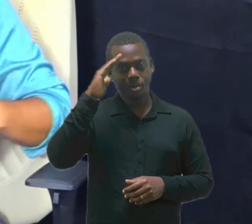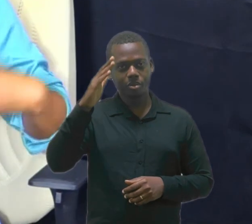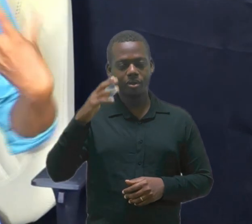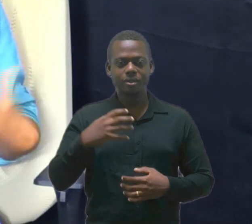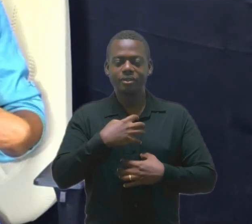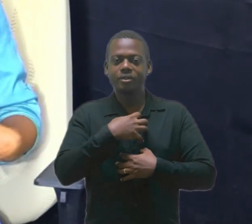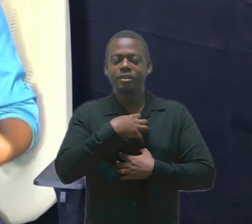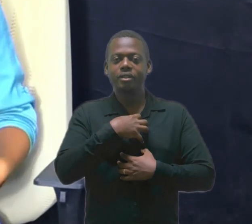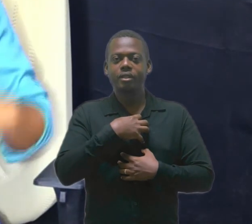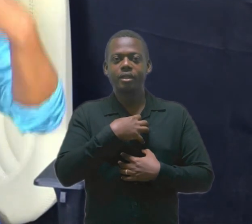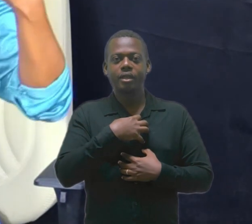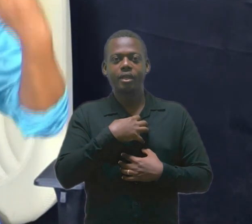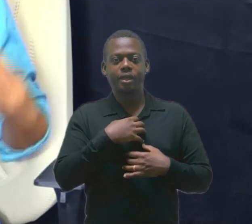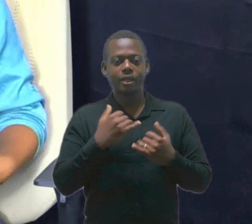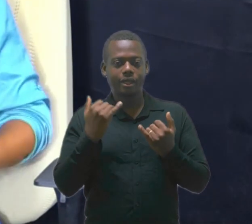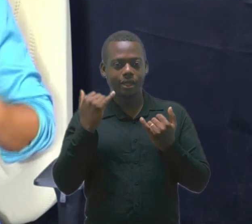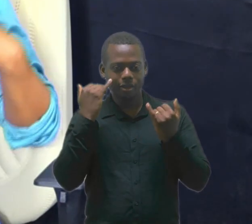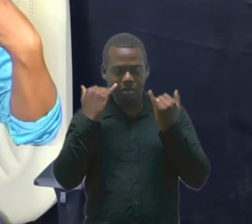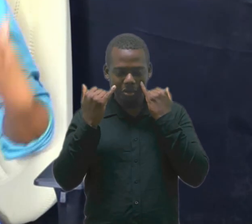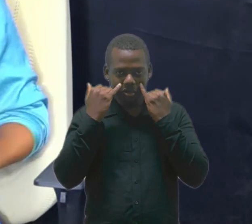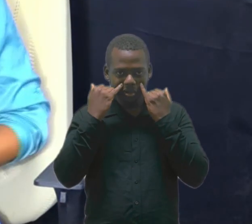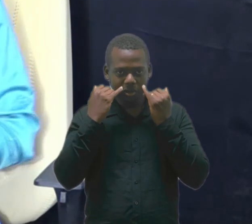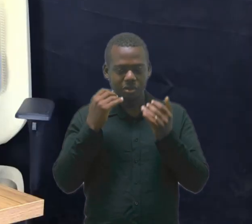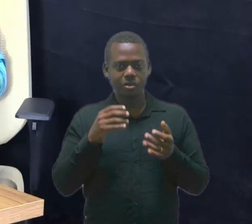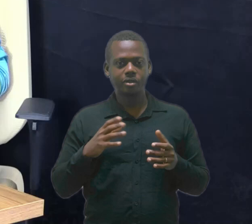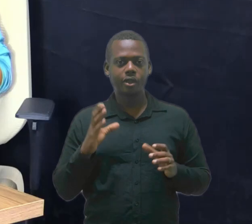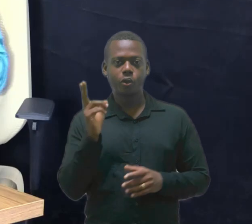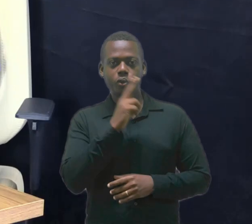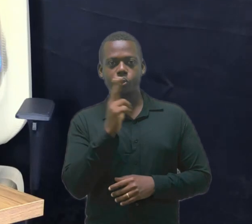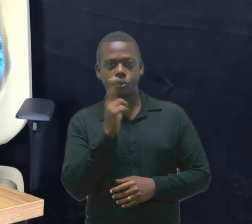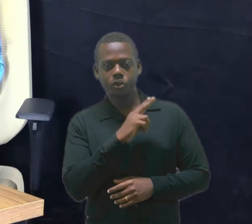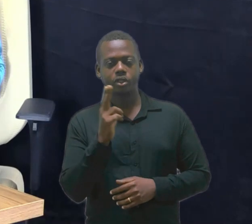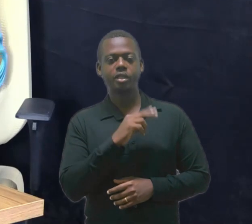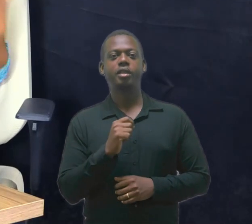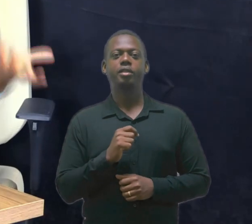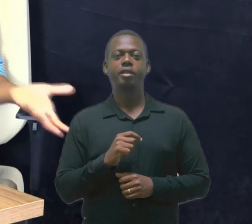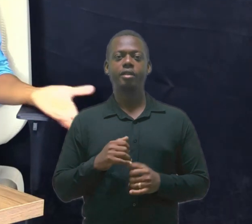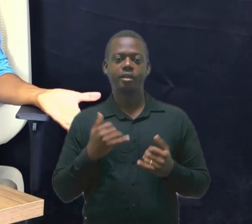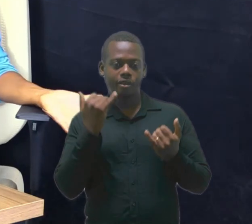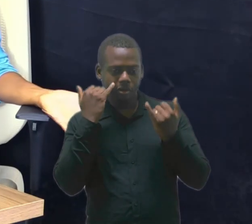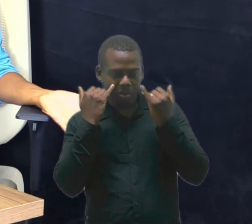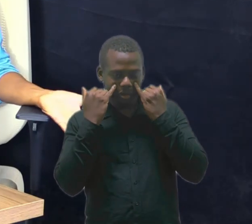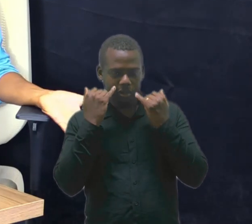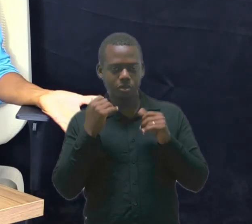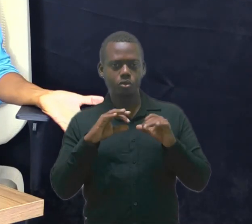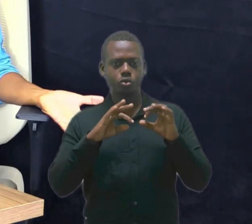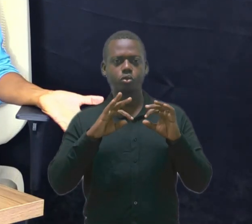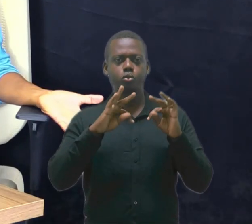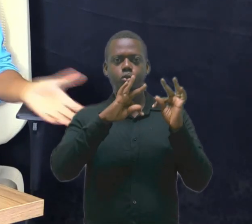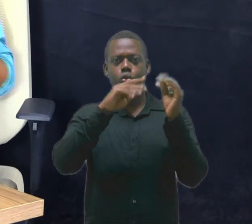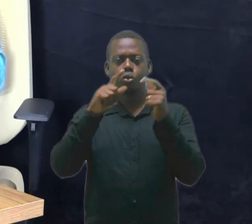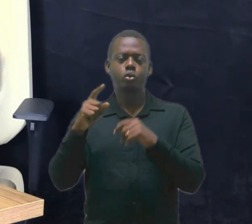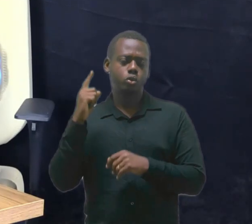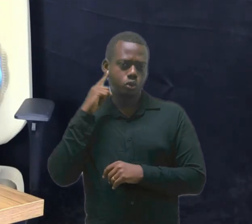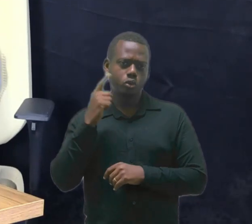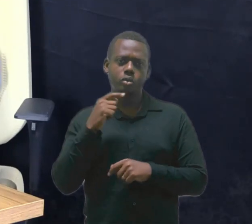comove são aqueles informes oficiais, de emergência. Então, assim, se tem um informe, todos eles vão entender, entendeu?